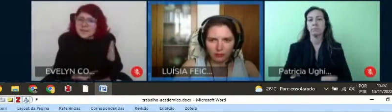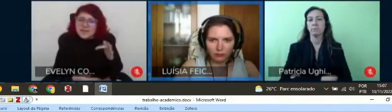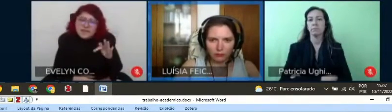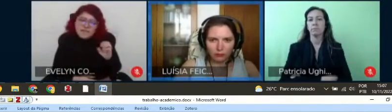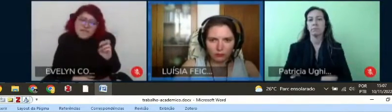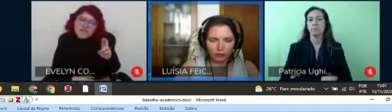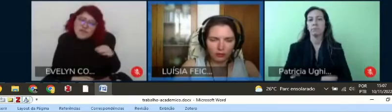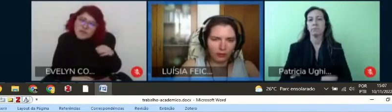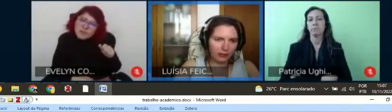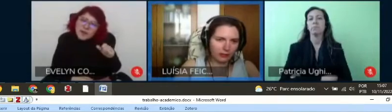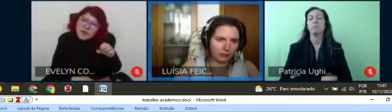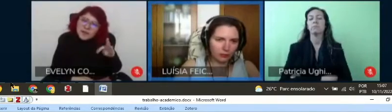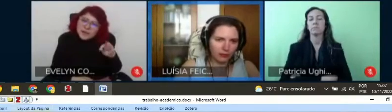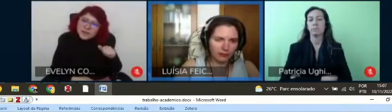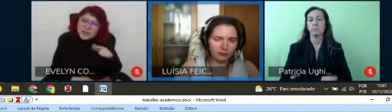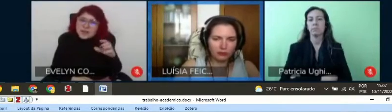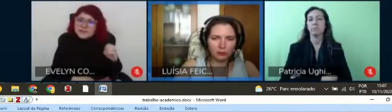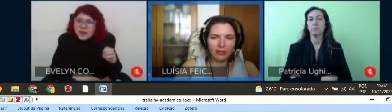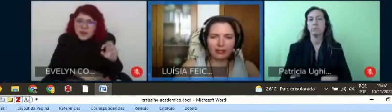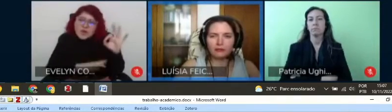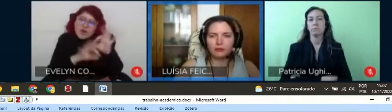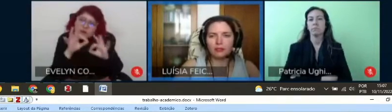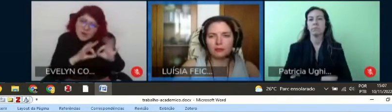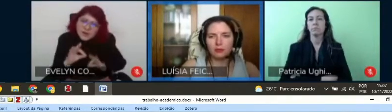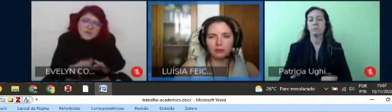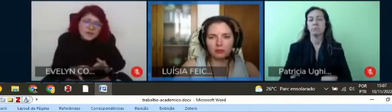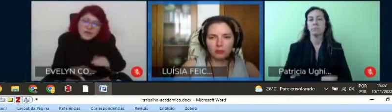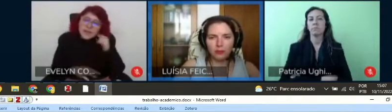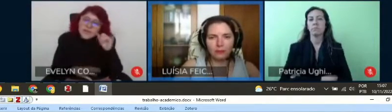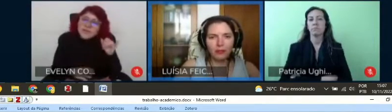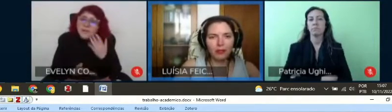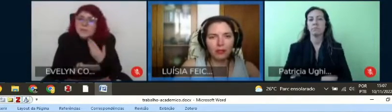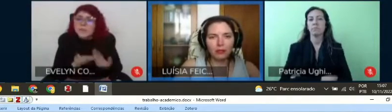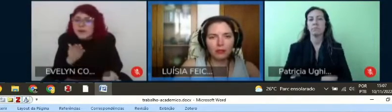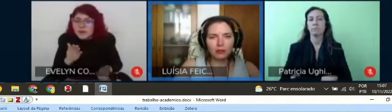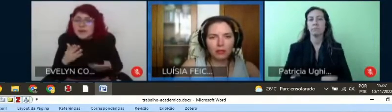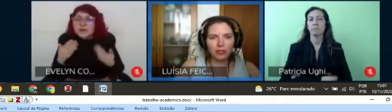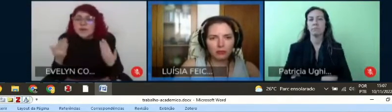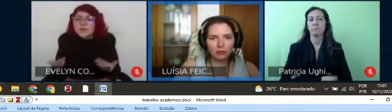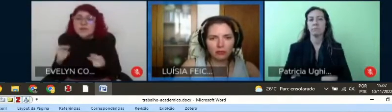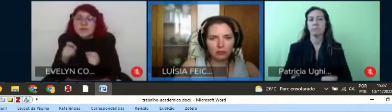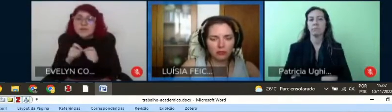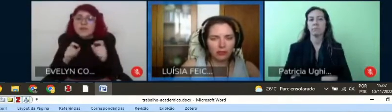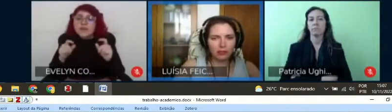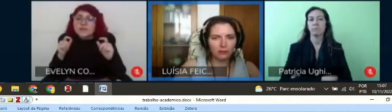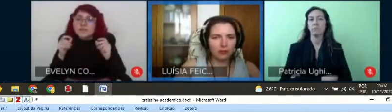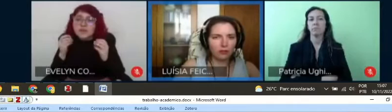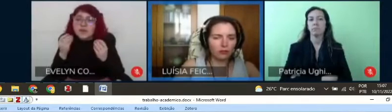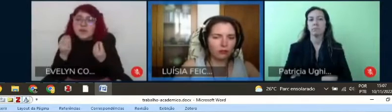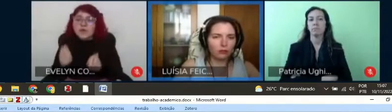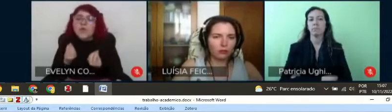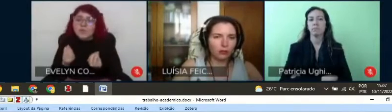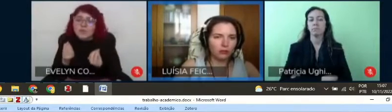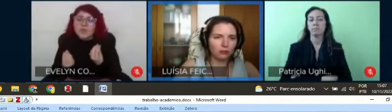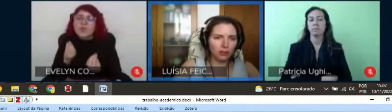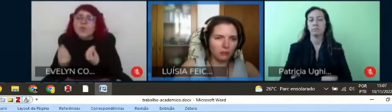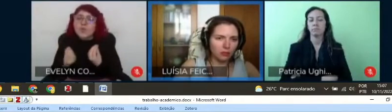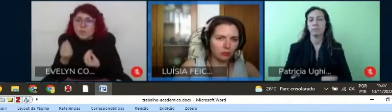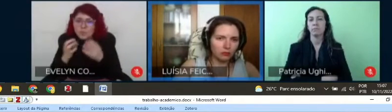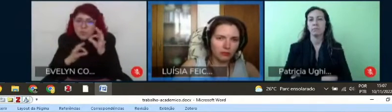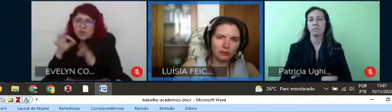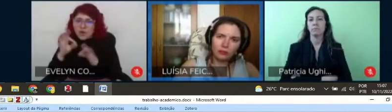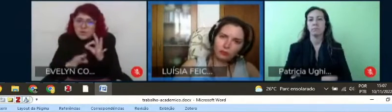o negrito voltou, além da formatação dos parágrafos ter se perdido também. Então, o que a gente aconselha?